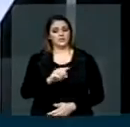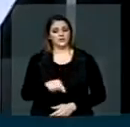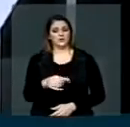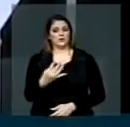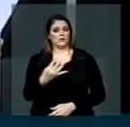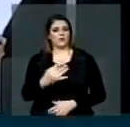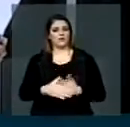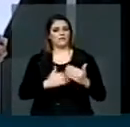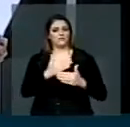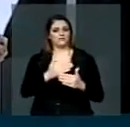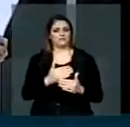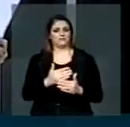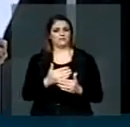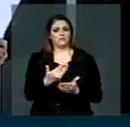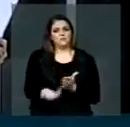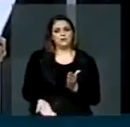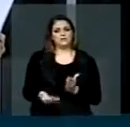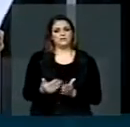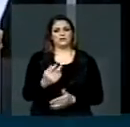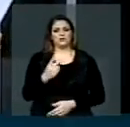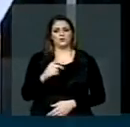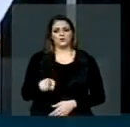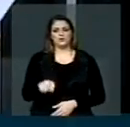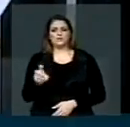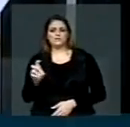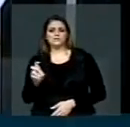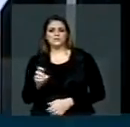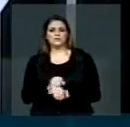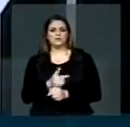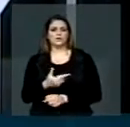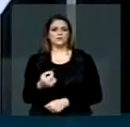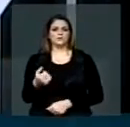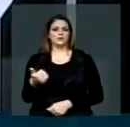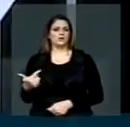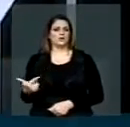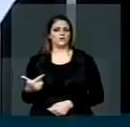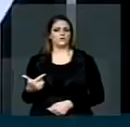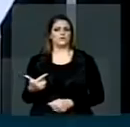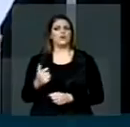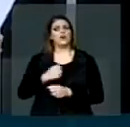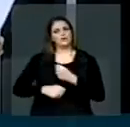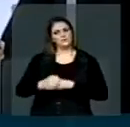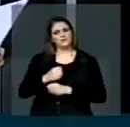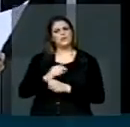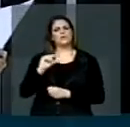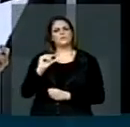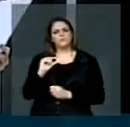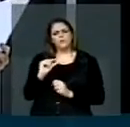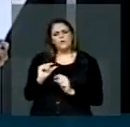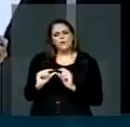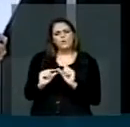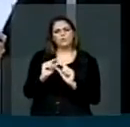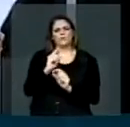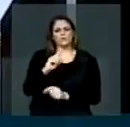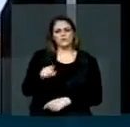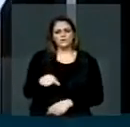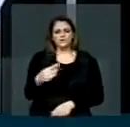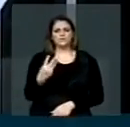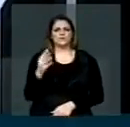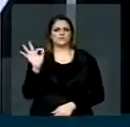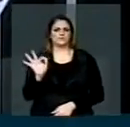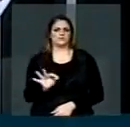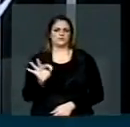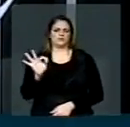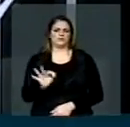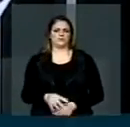2011, recuou 2,5% em 2012 e recuperou parte das perdas no ano passado, ao avançar 1,3%.